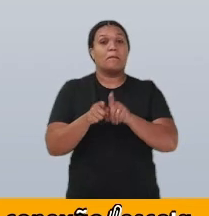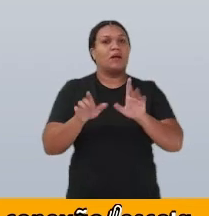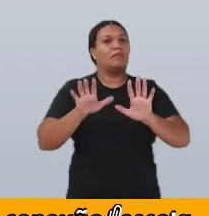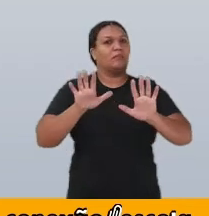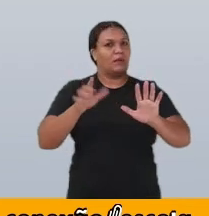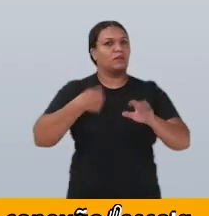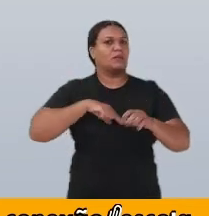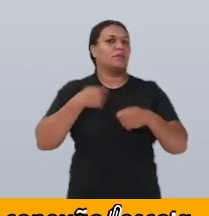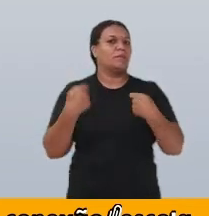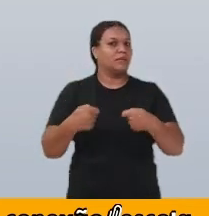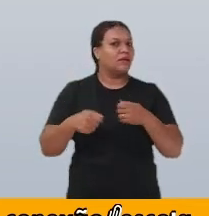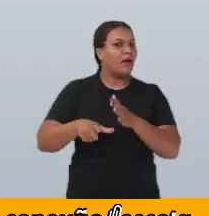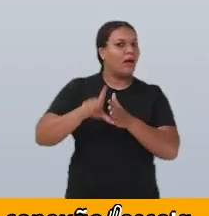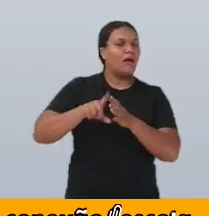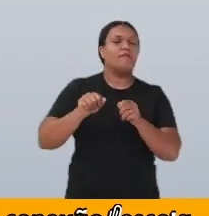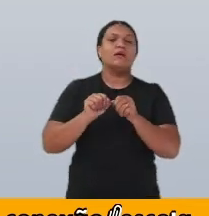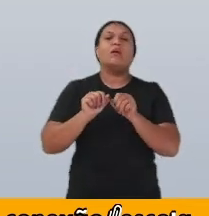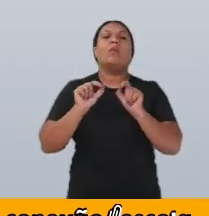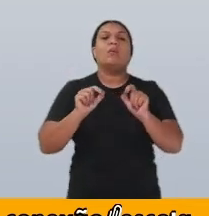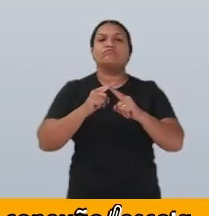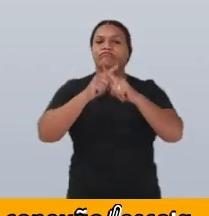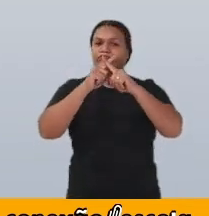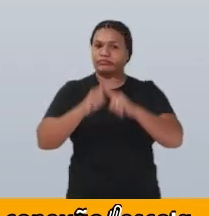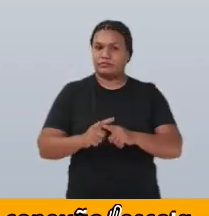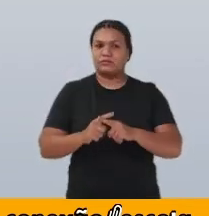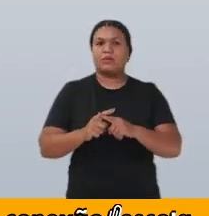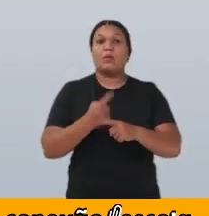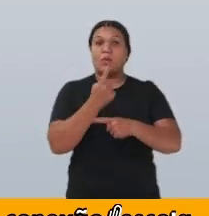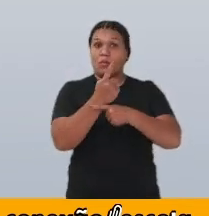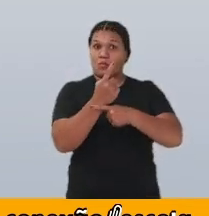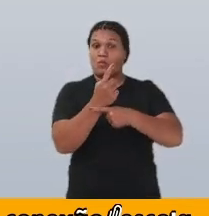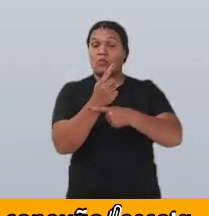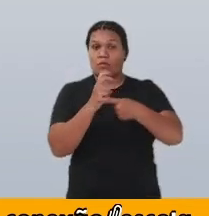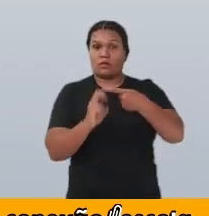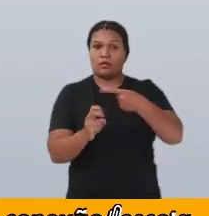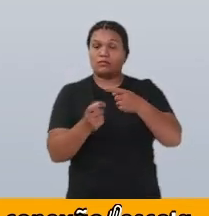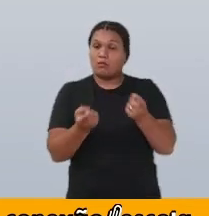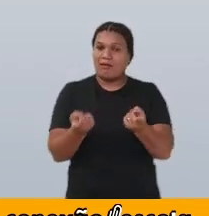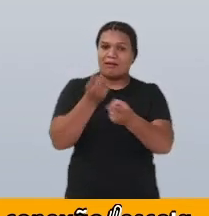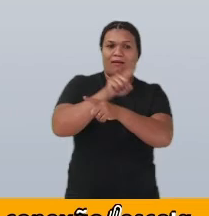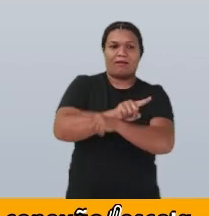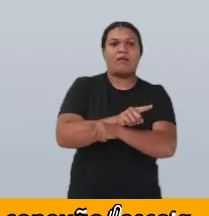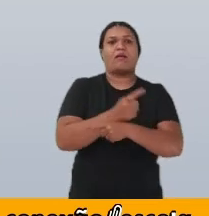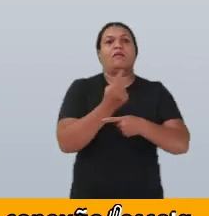vamos multiplicar 1/5 pelo inverso de 1/3.